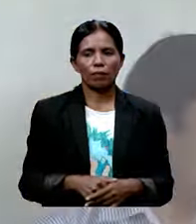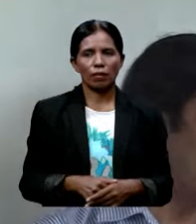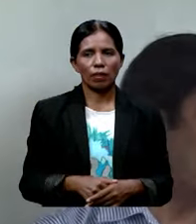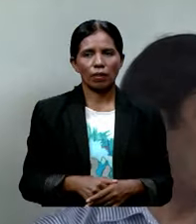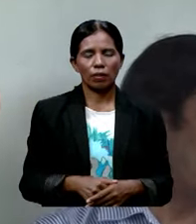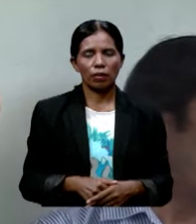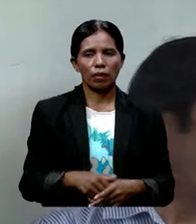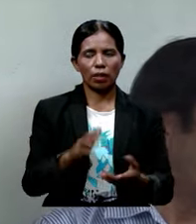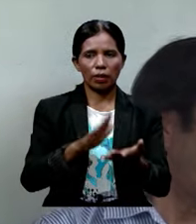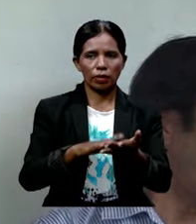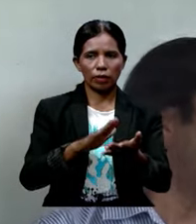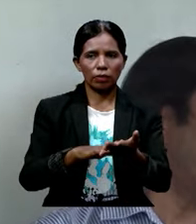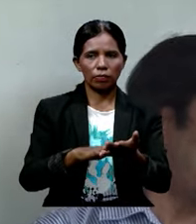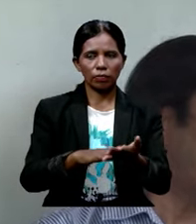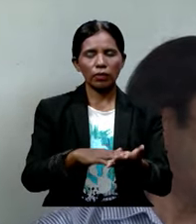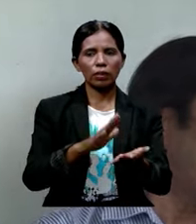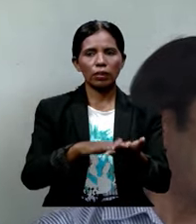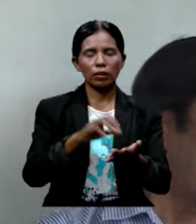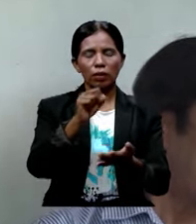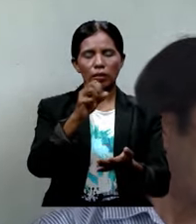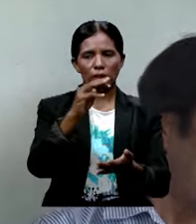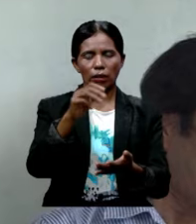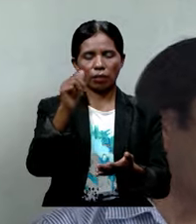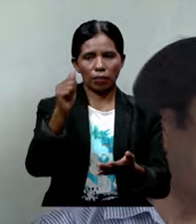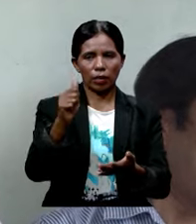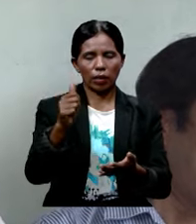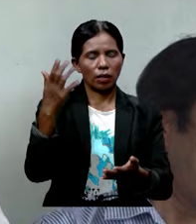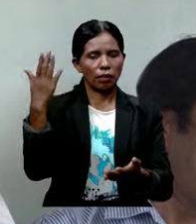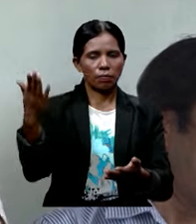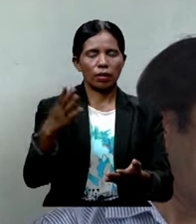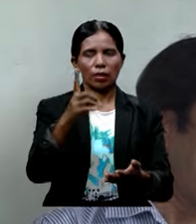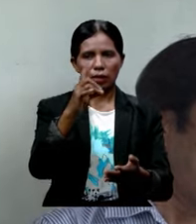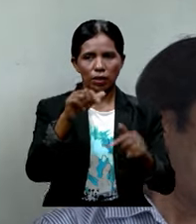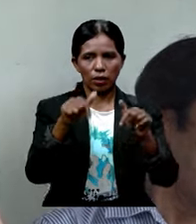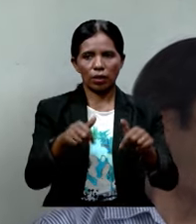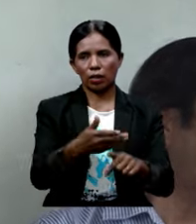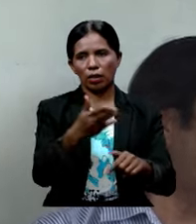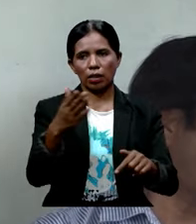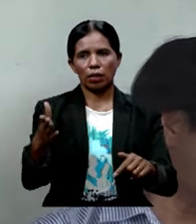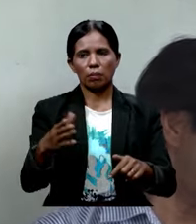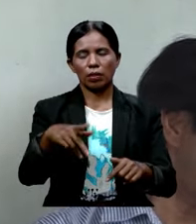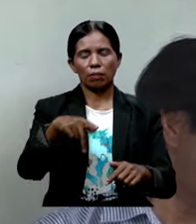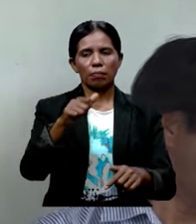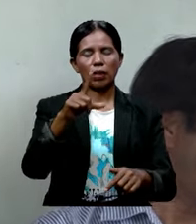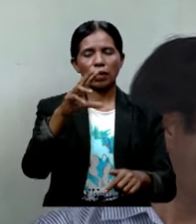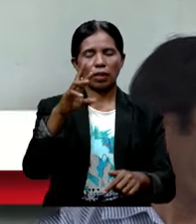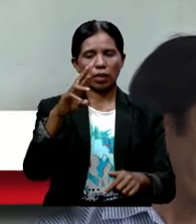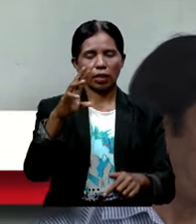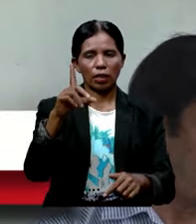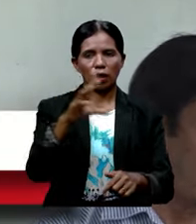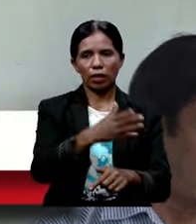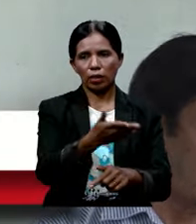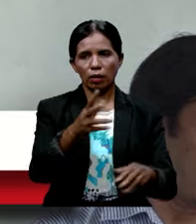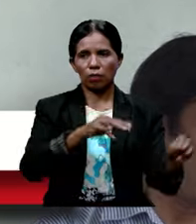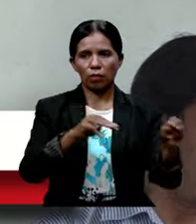central ensino básico diretamente na bela agora em classe paralelo nós cala é está muda